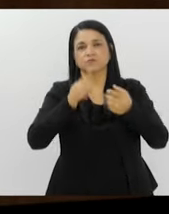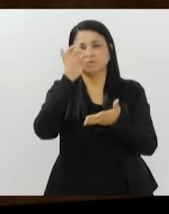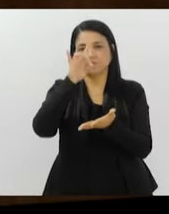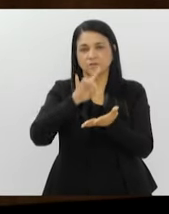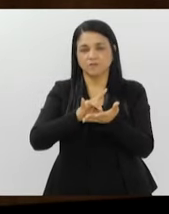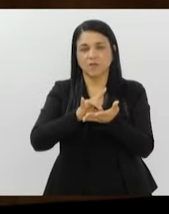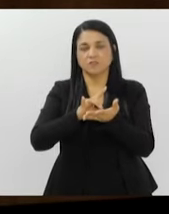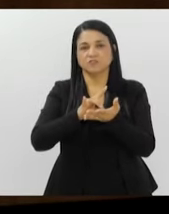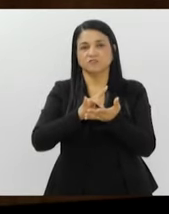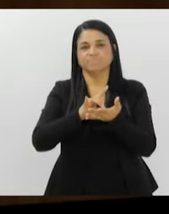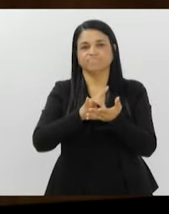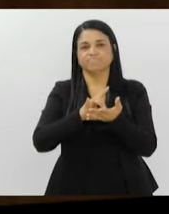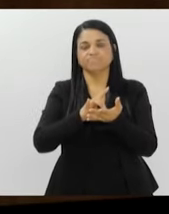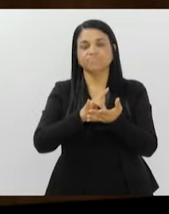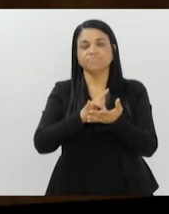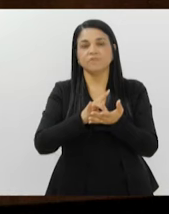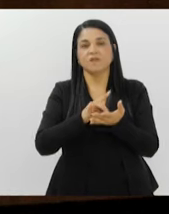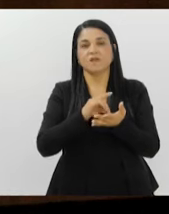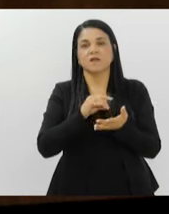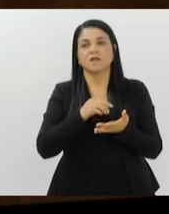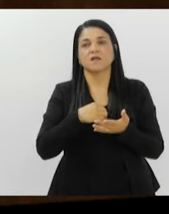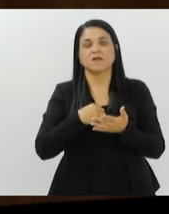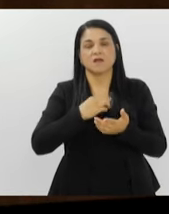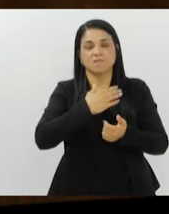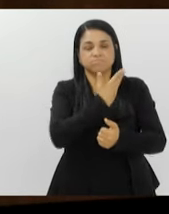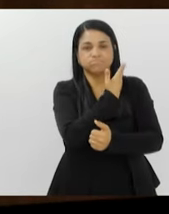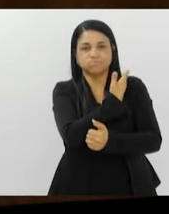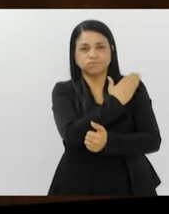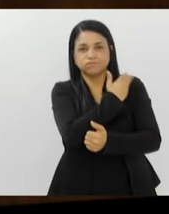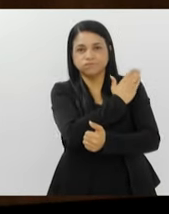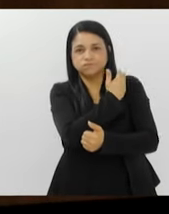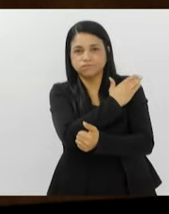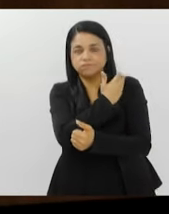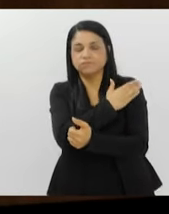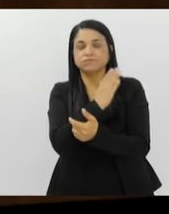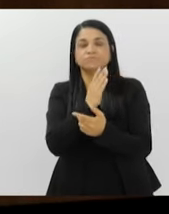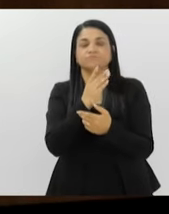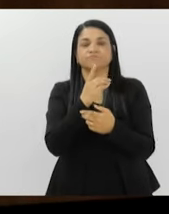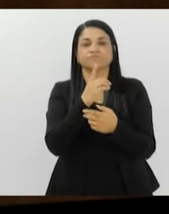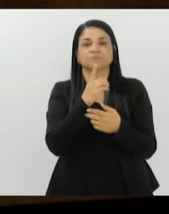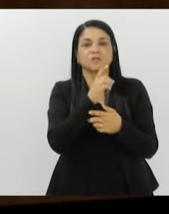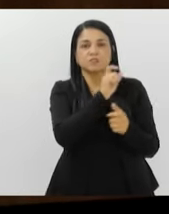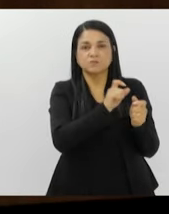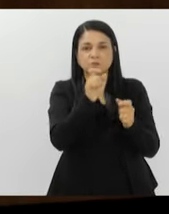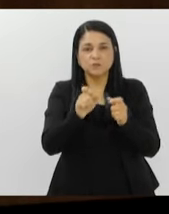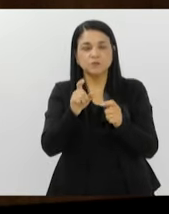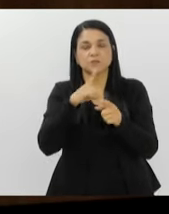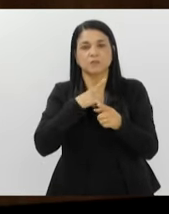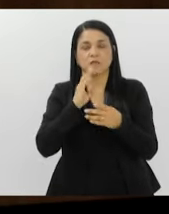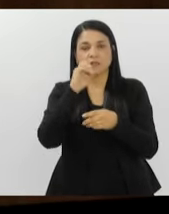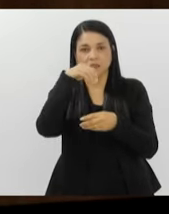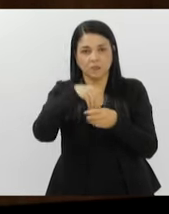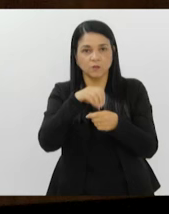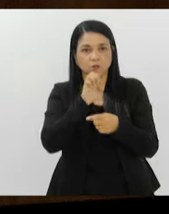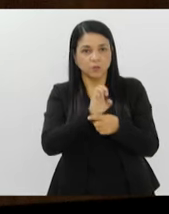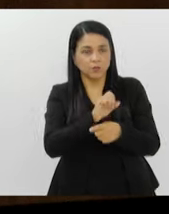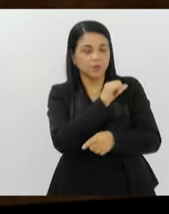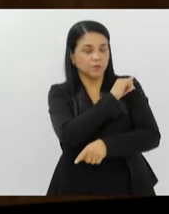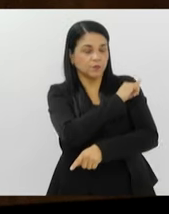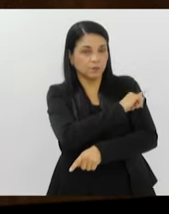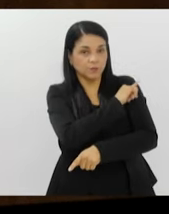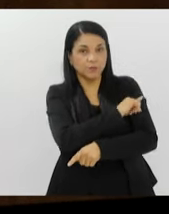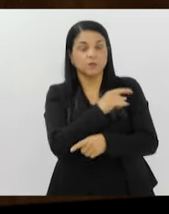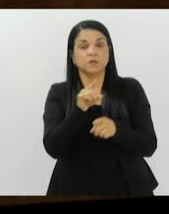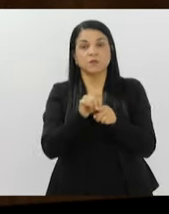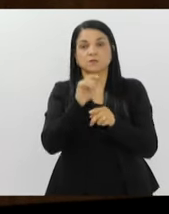intolerância que a pessoa com deficiência tem hoje eh no Rio de Janeiro e em todo o Brasil os crimes de intolerância hoje são